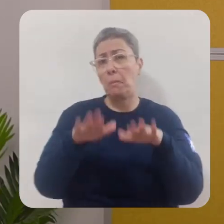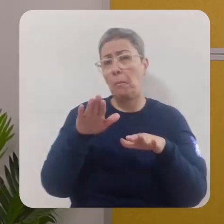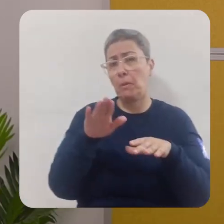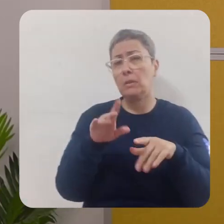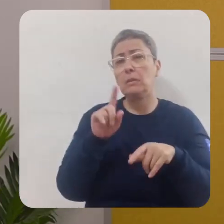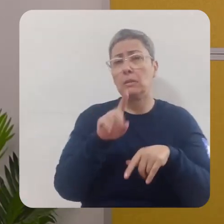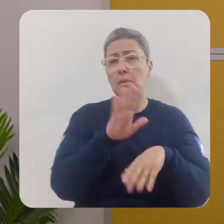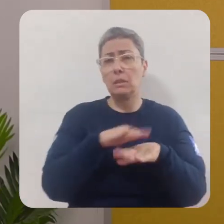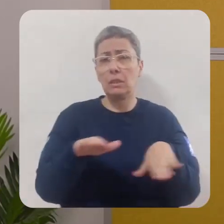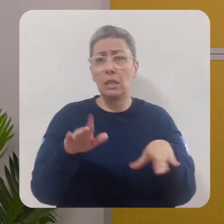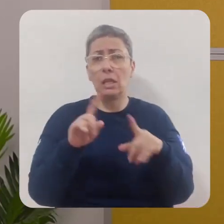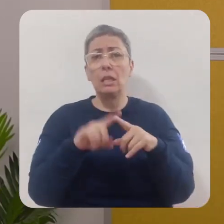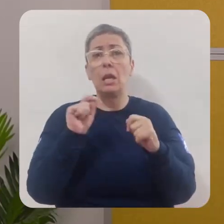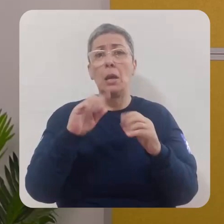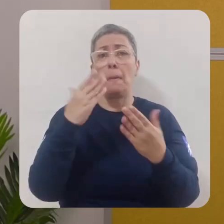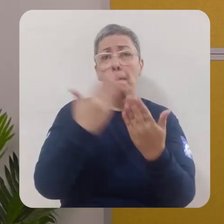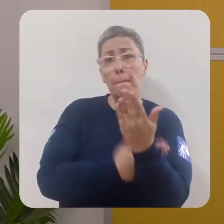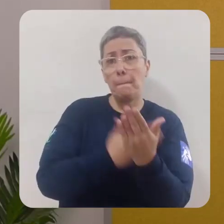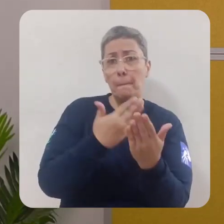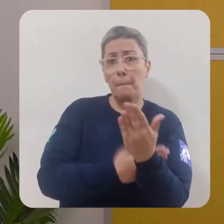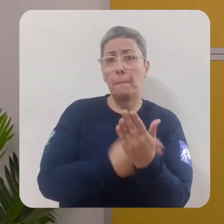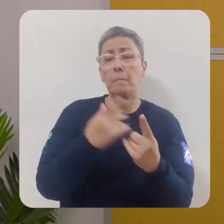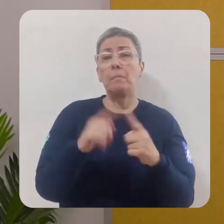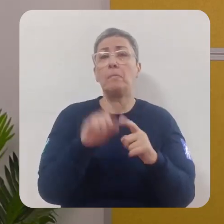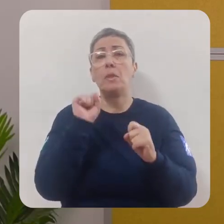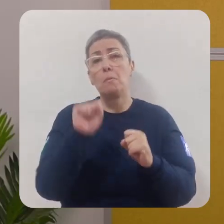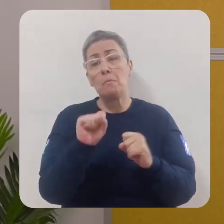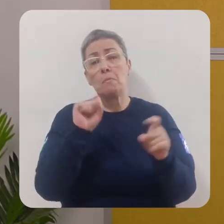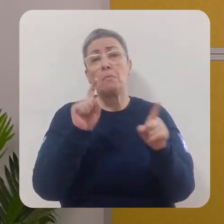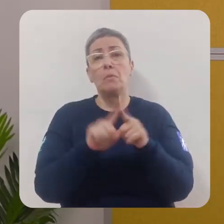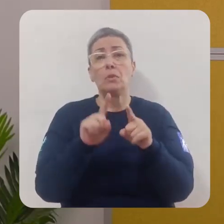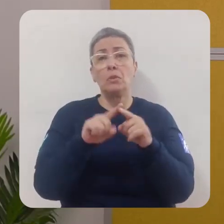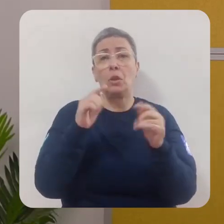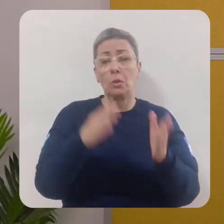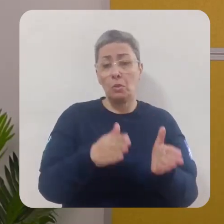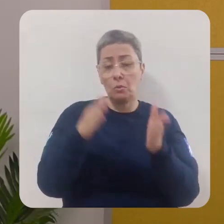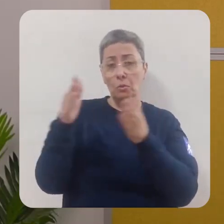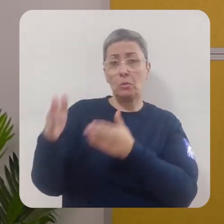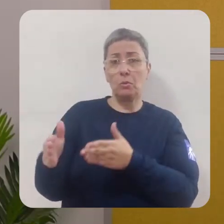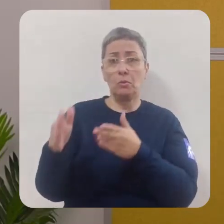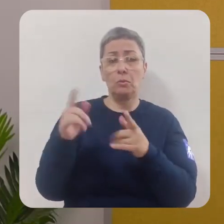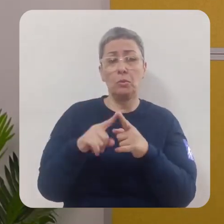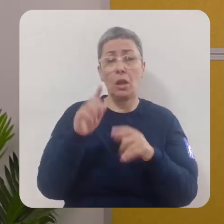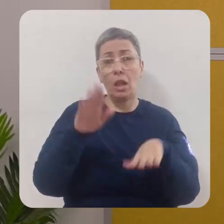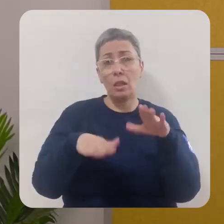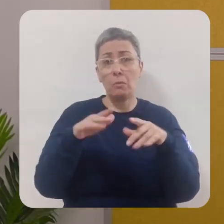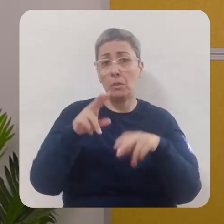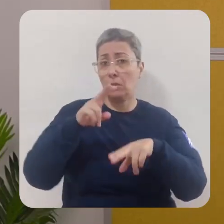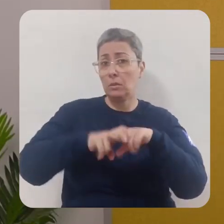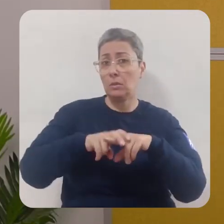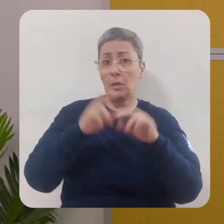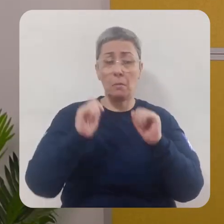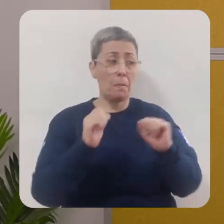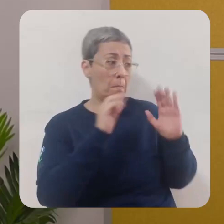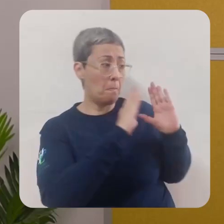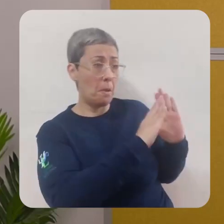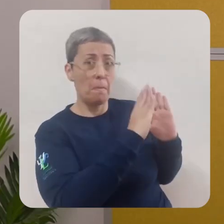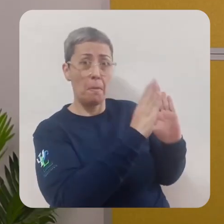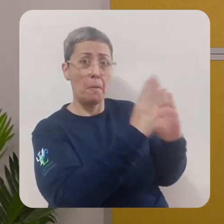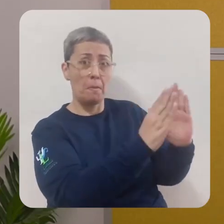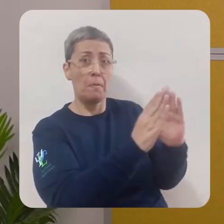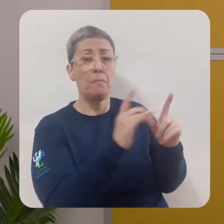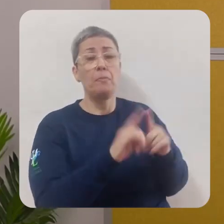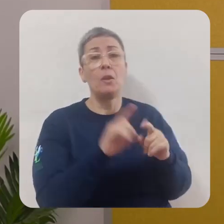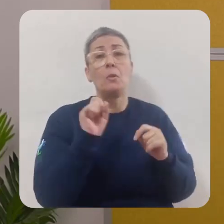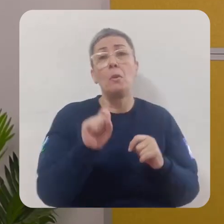depender da criança, a criança tem uma pasta. A criança pode ter isso ao lado aí, dependendo de onde ela senta, na